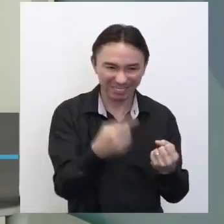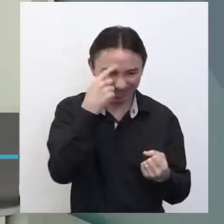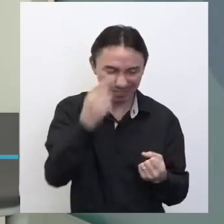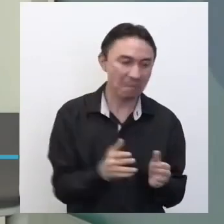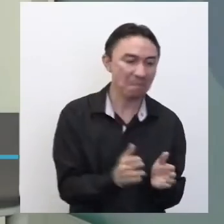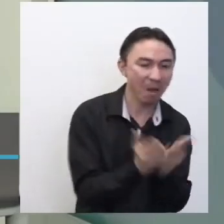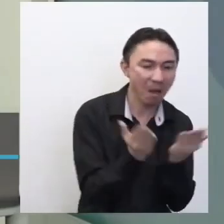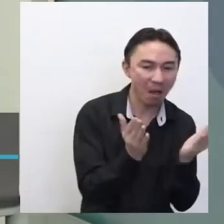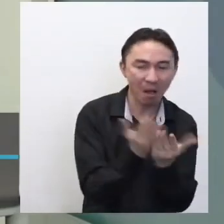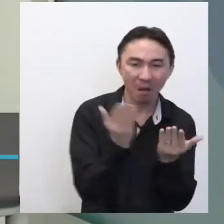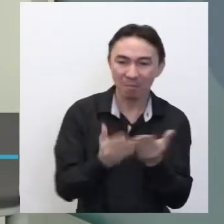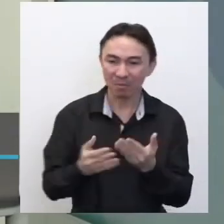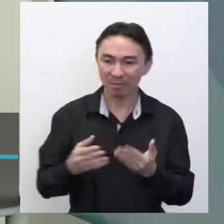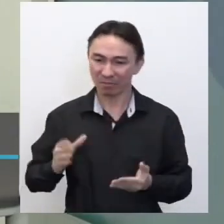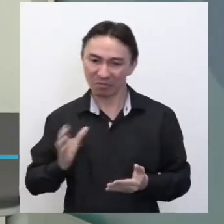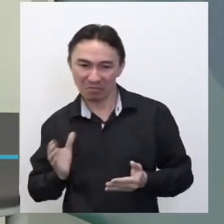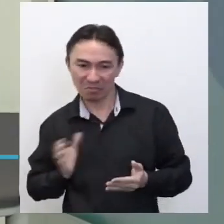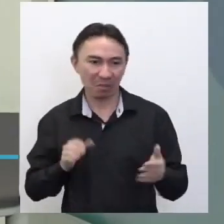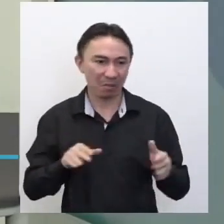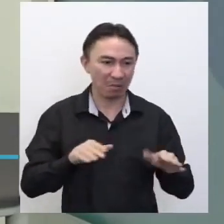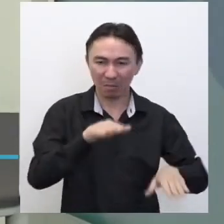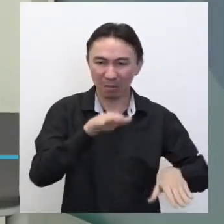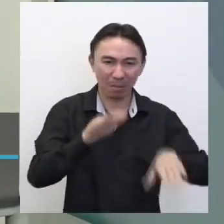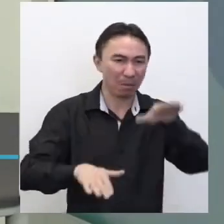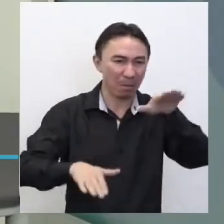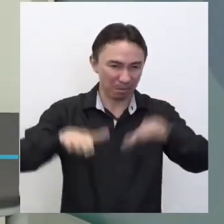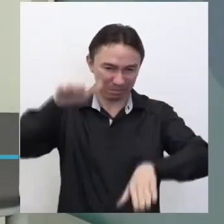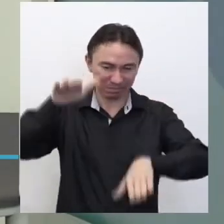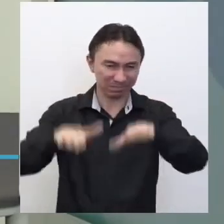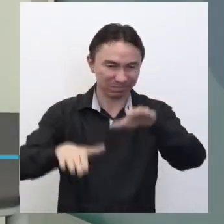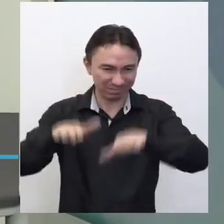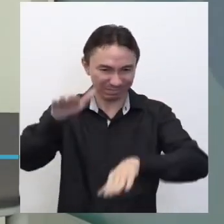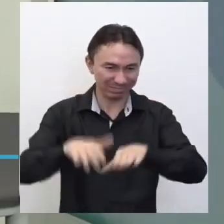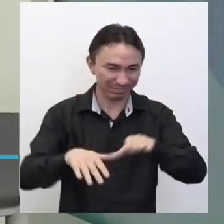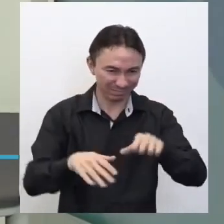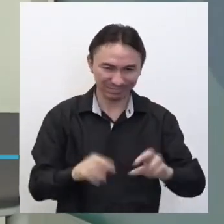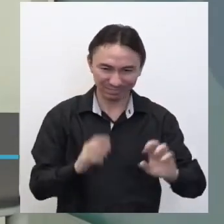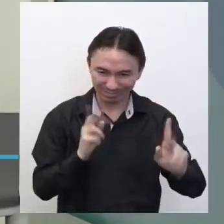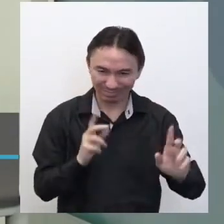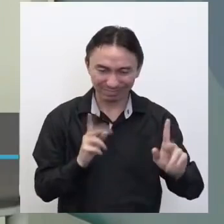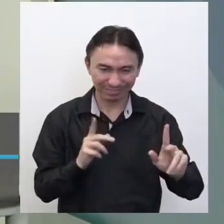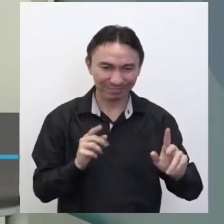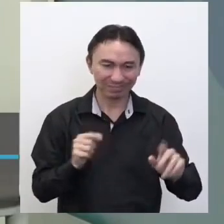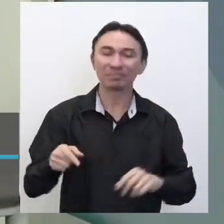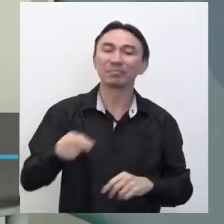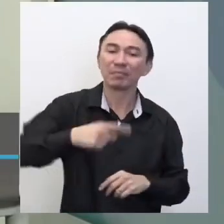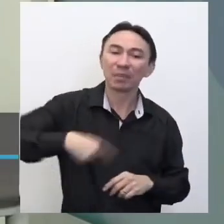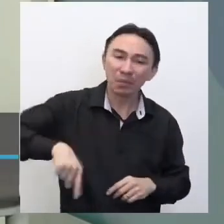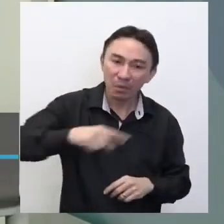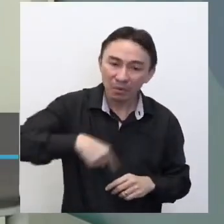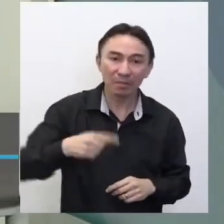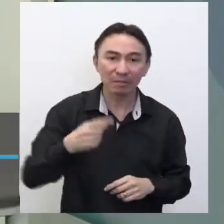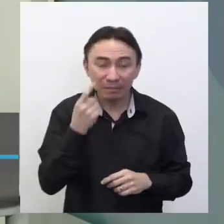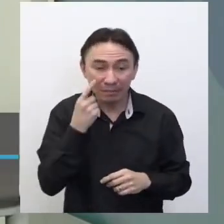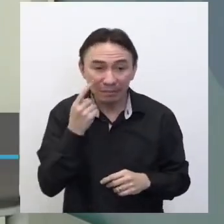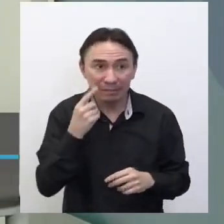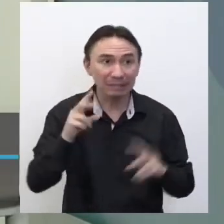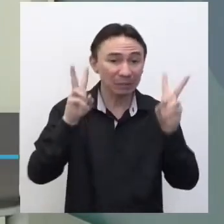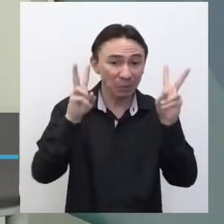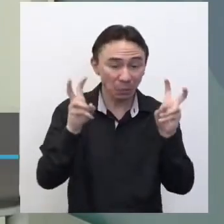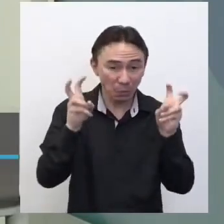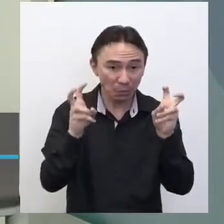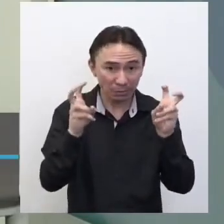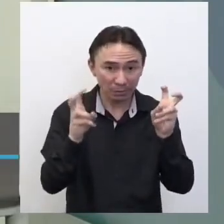há algumas aulas e agora a gente vai tentar então dar um passo além, falar ainda sobre este assunto,